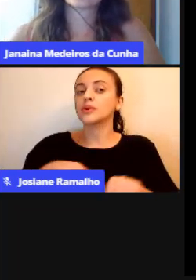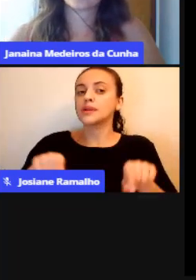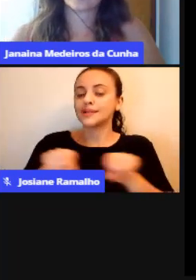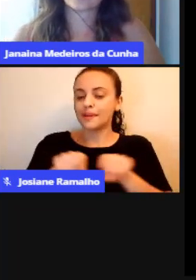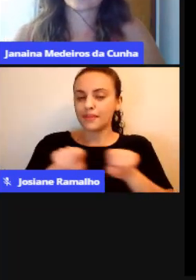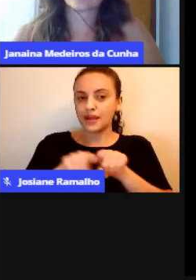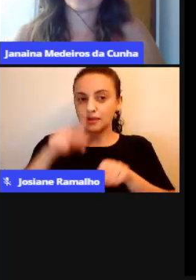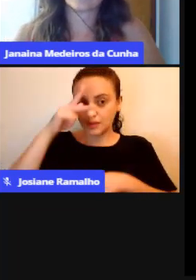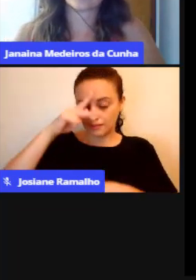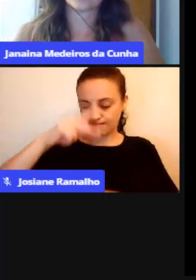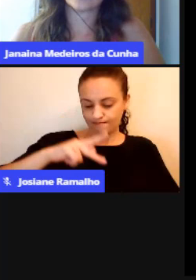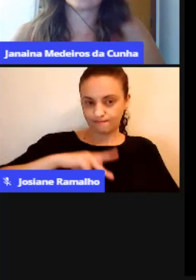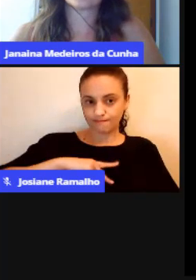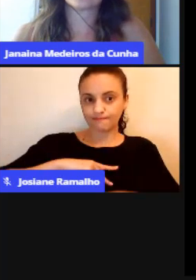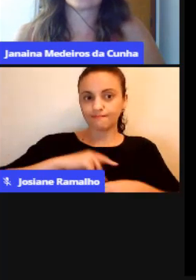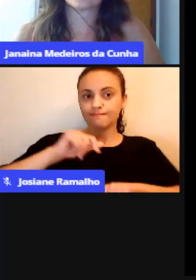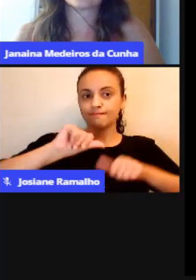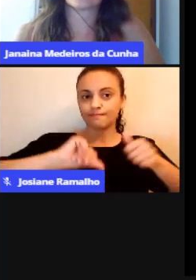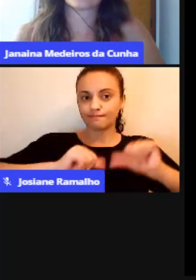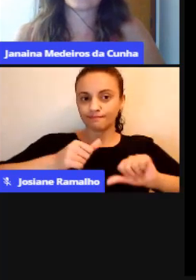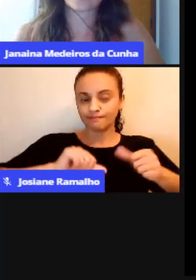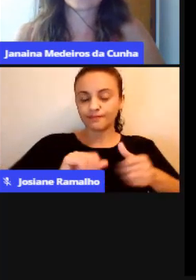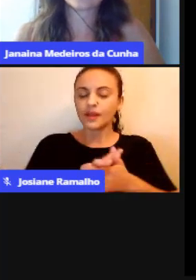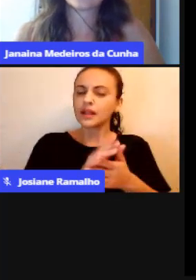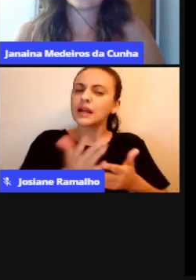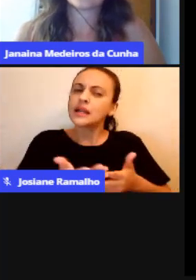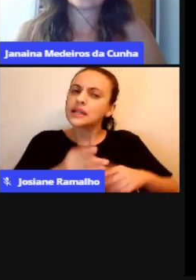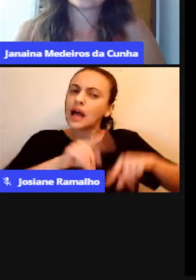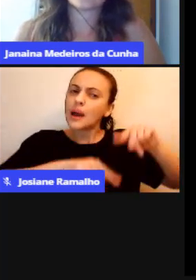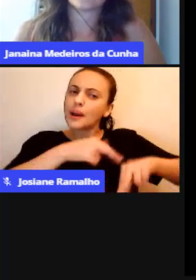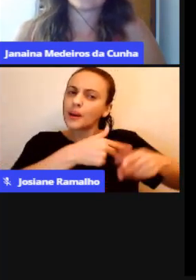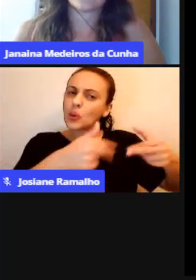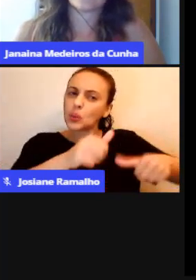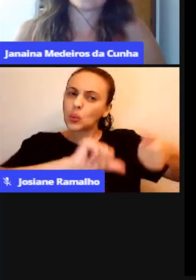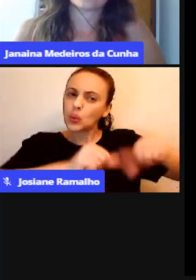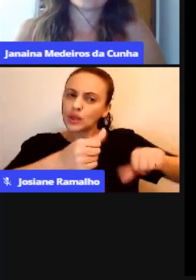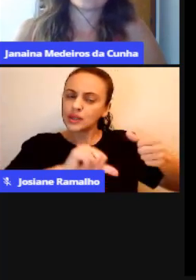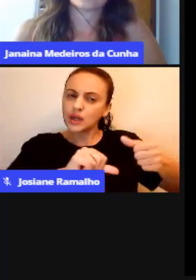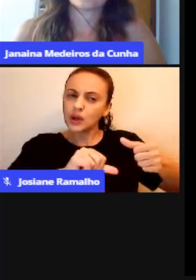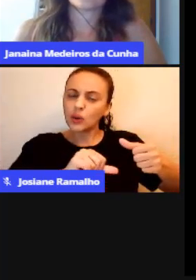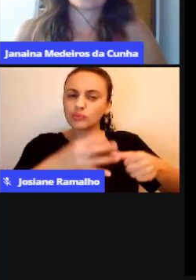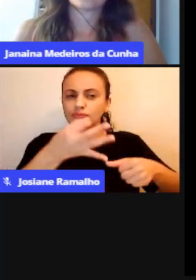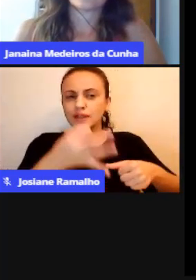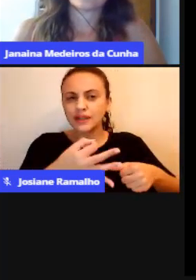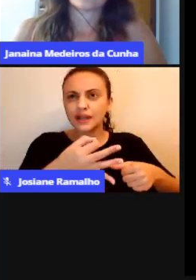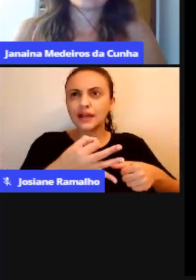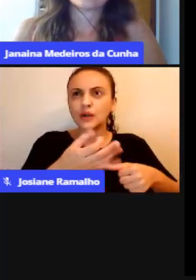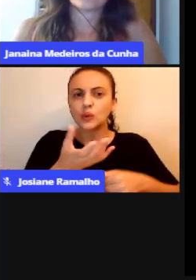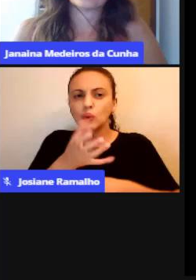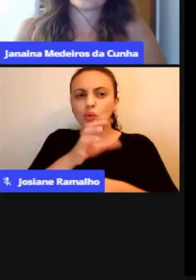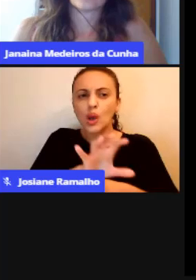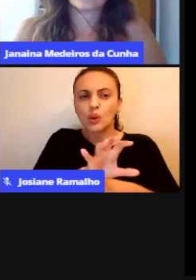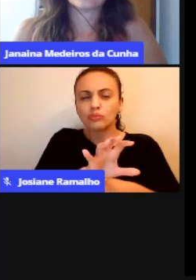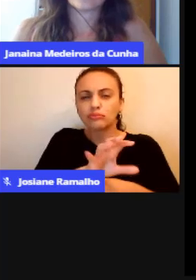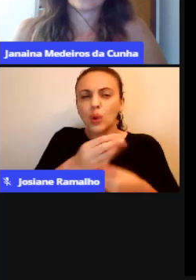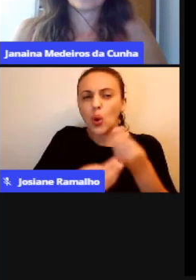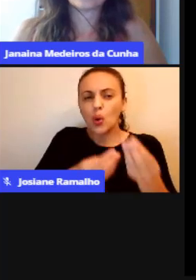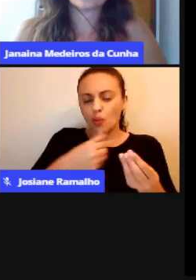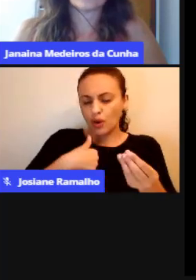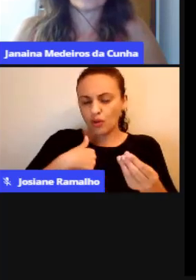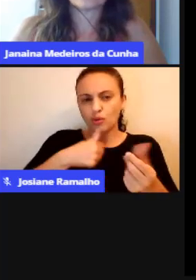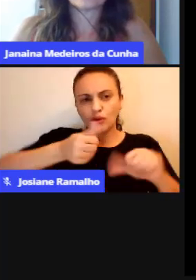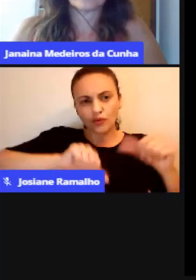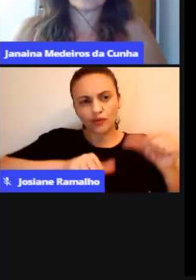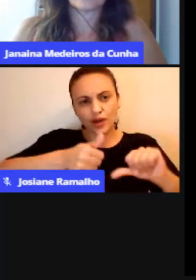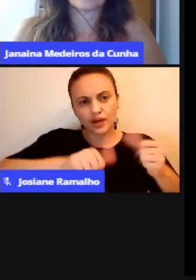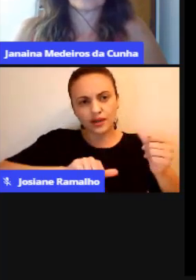esses instrumentos avaliativos, será que essa forma de avaliar está adequada